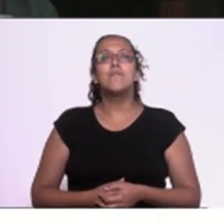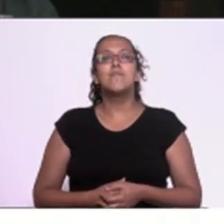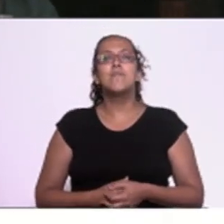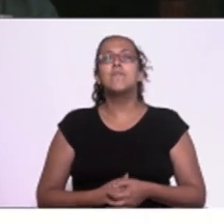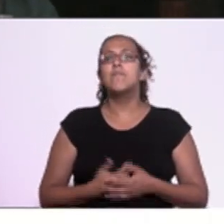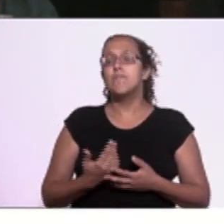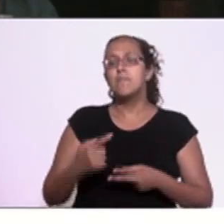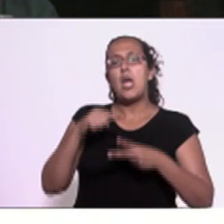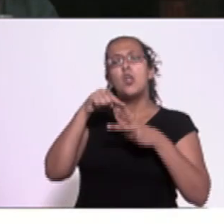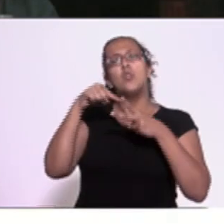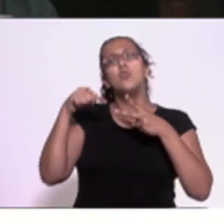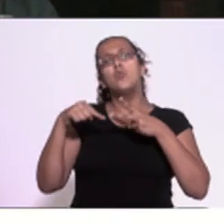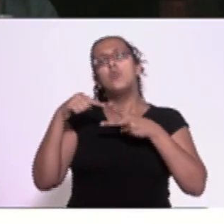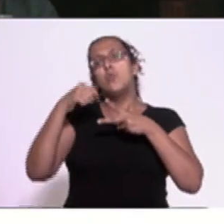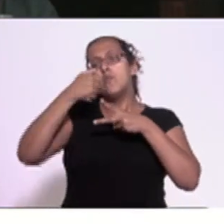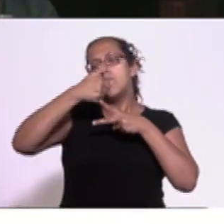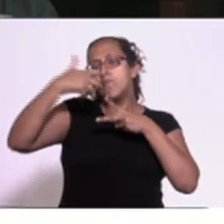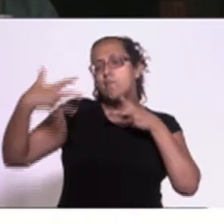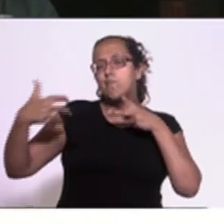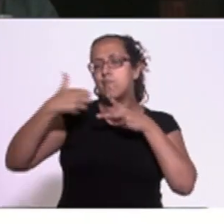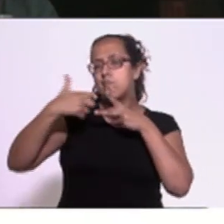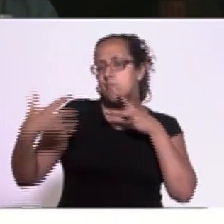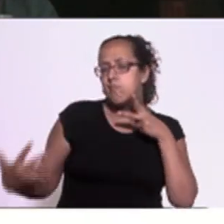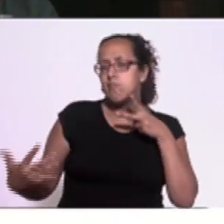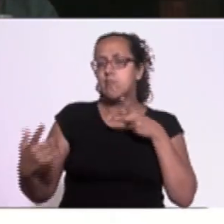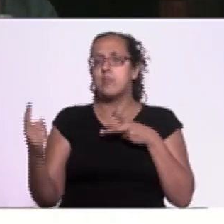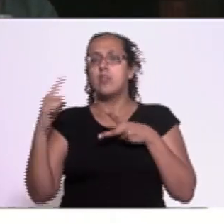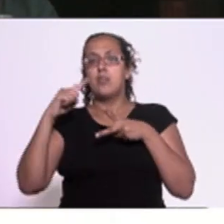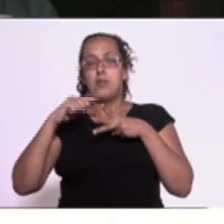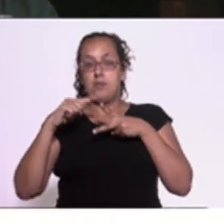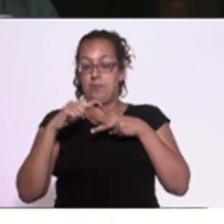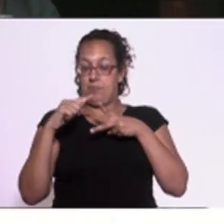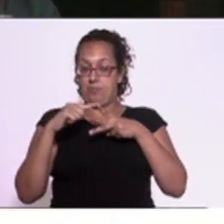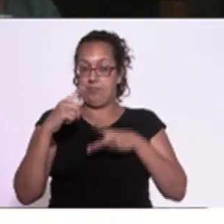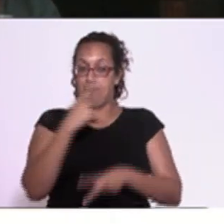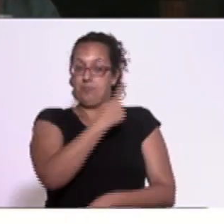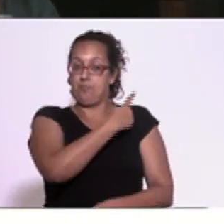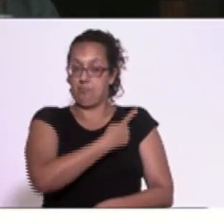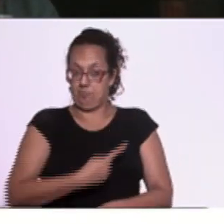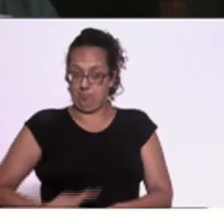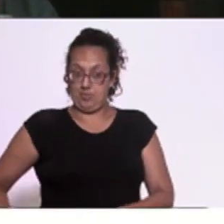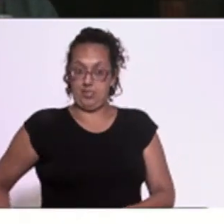duas citações. Primeiro, ao nosso presidente,